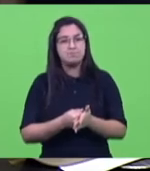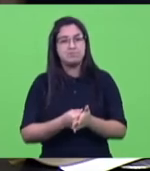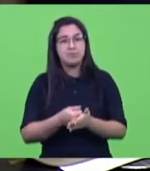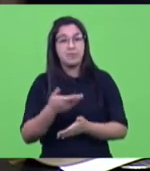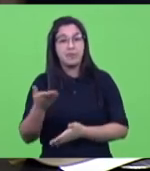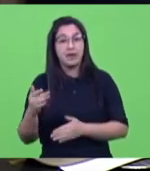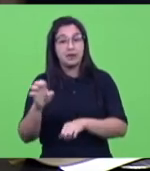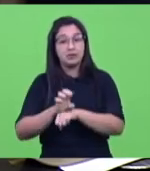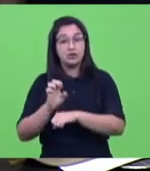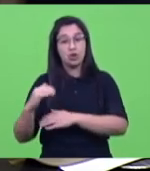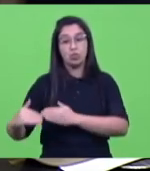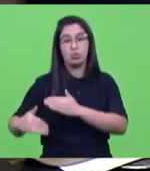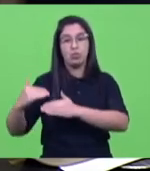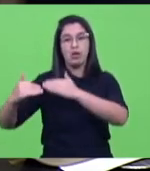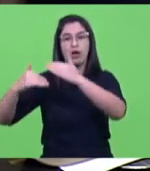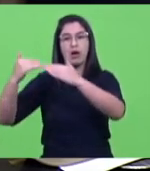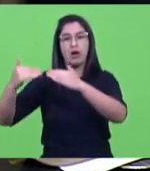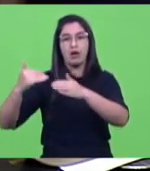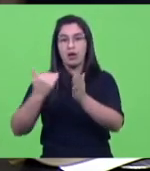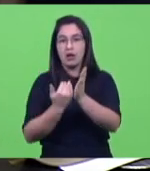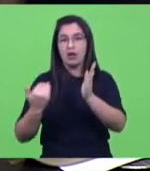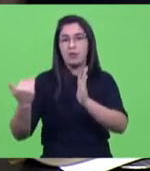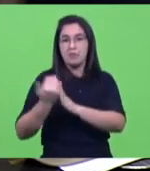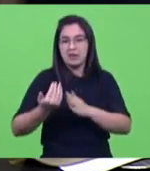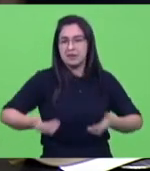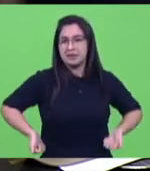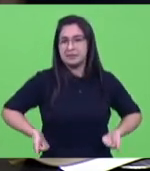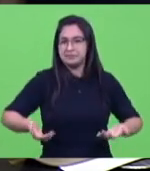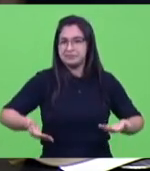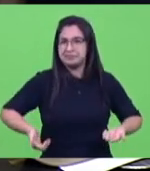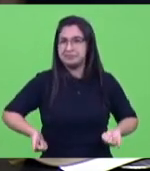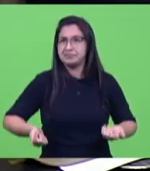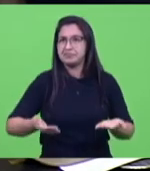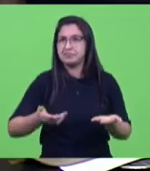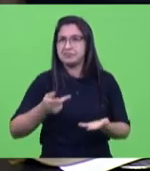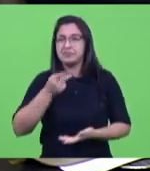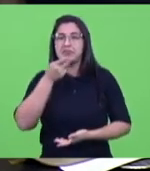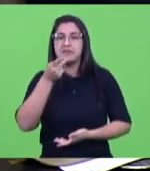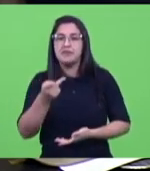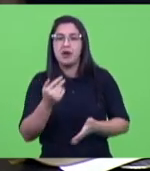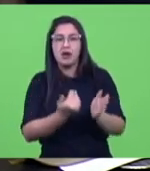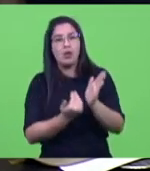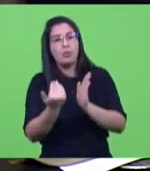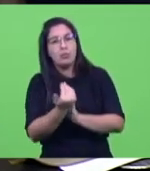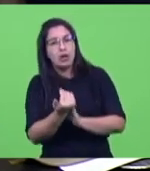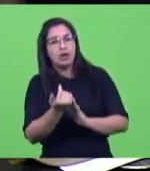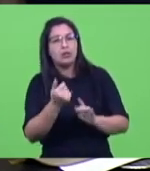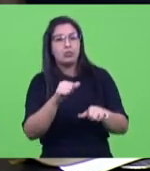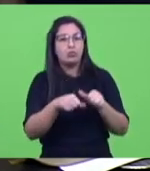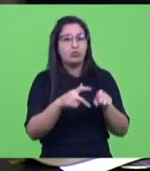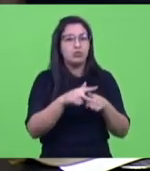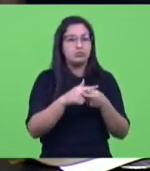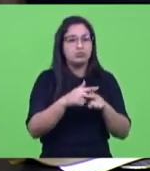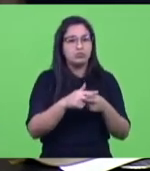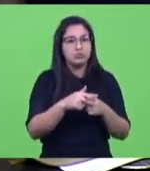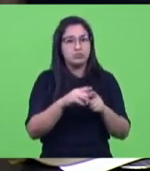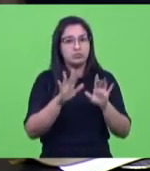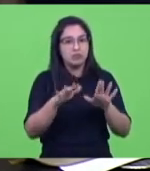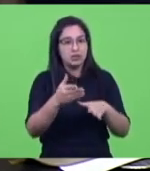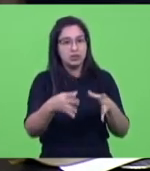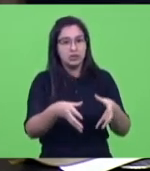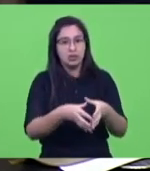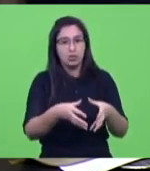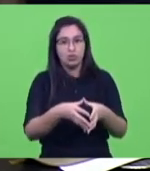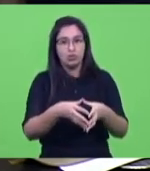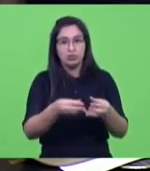prospera, aumenta o seu gasto. Eles falam em aumentos e falam em reajustes, enquanto um setor está na penúria. Mas é